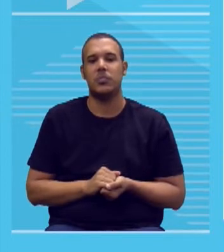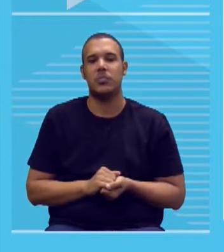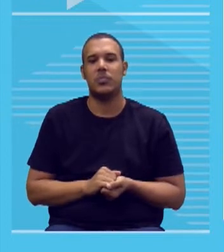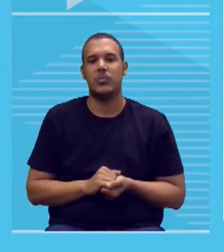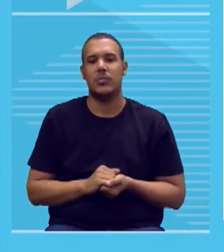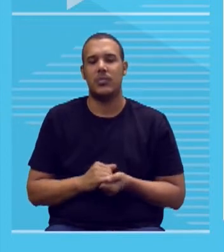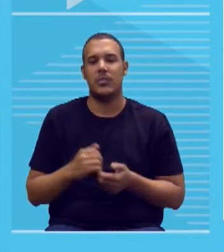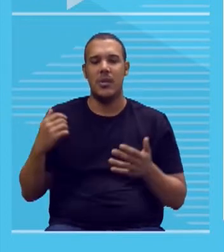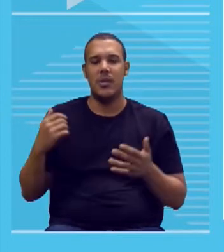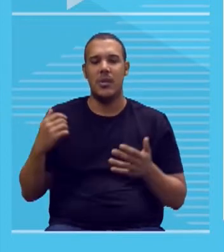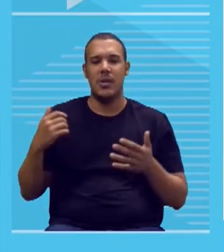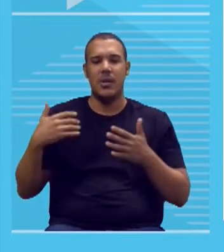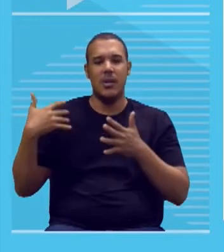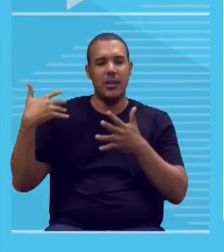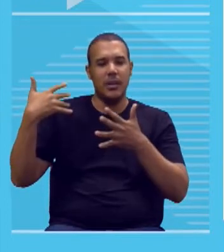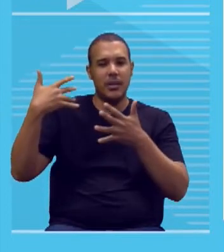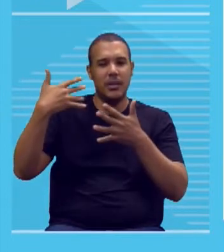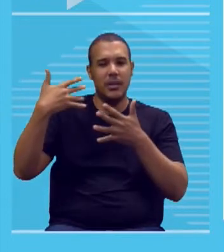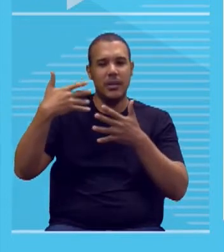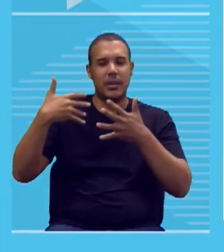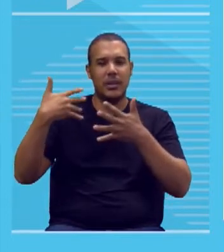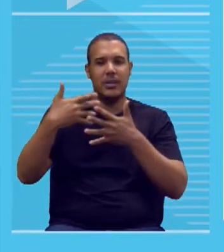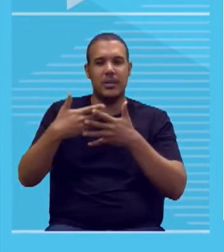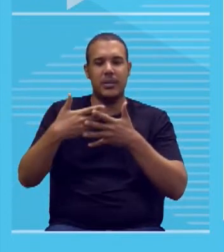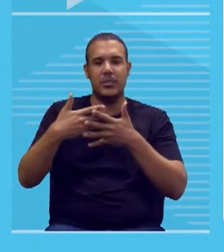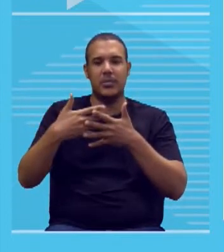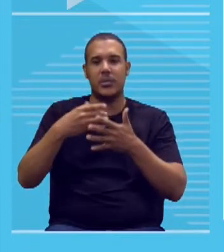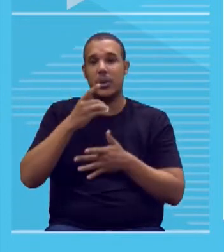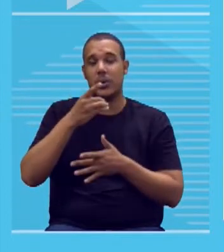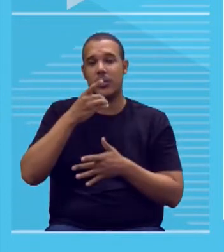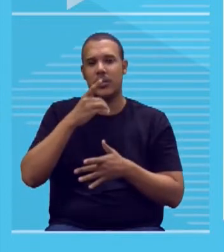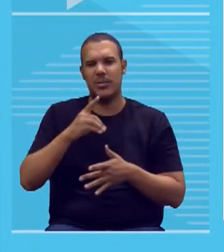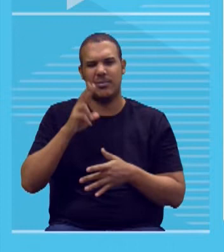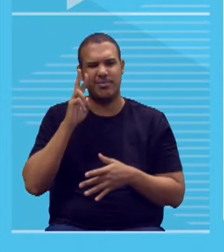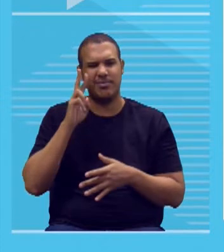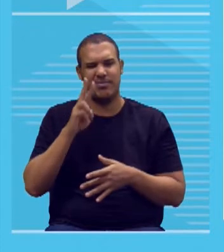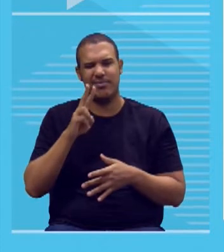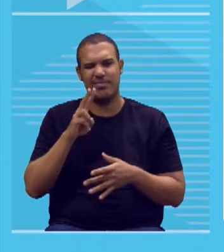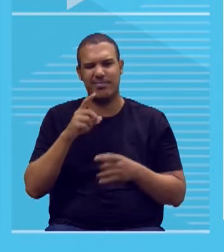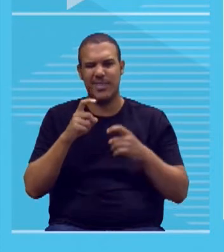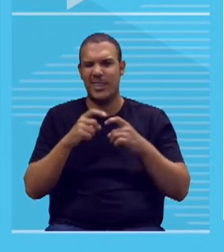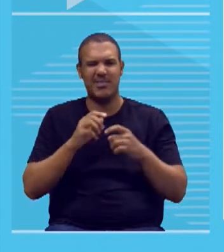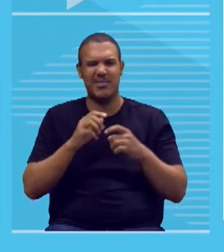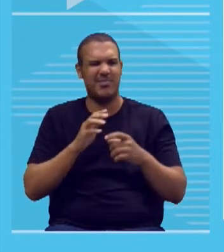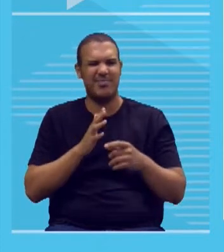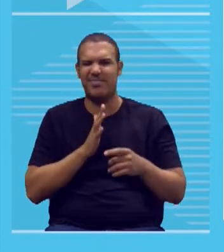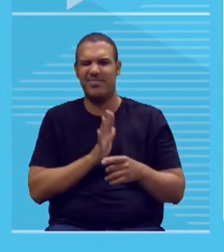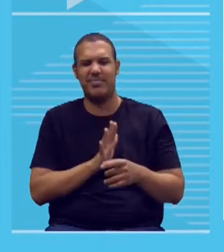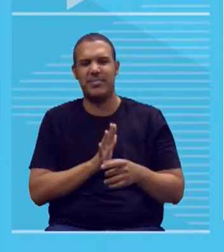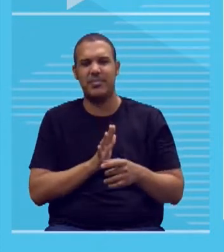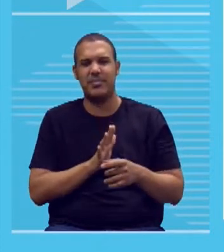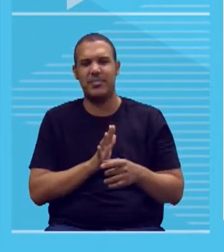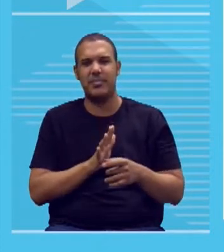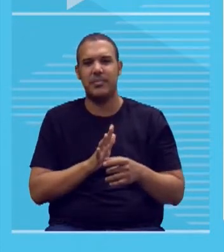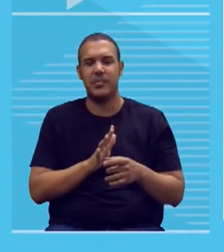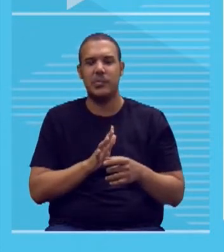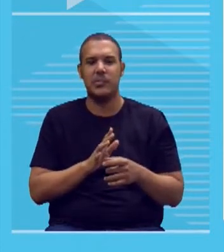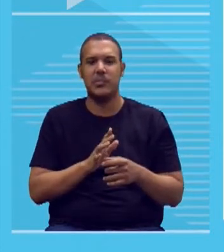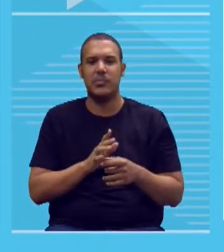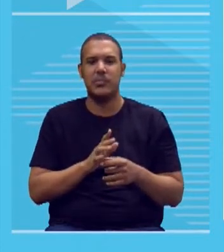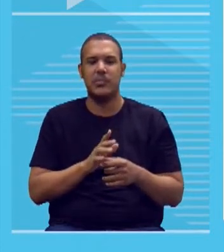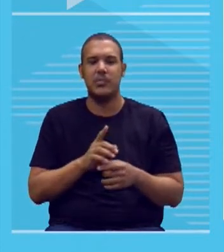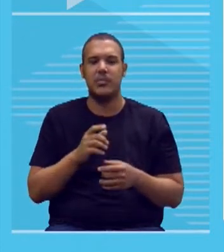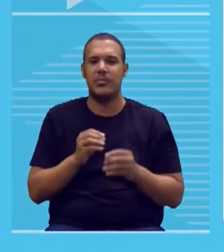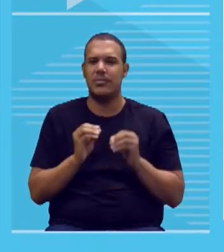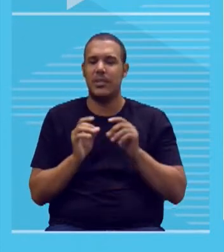e nem passou é o Davi viu que aquele negócio de medicina não era para ele e foi